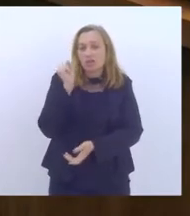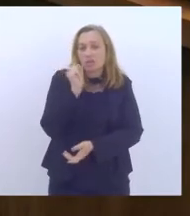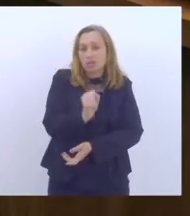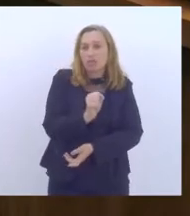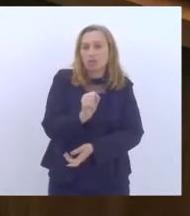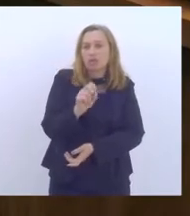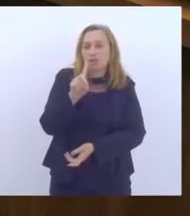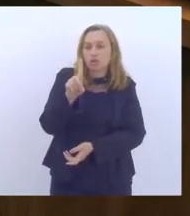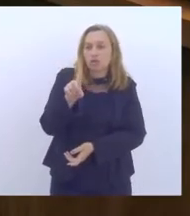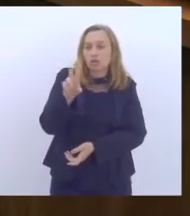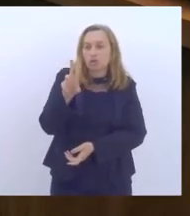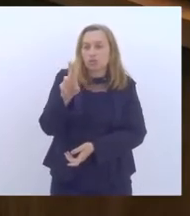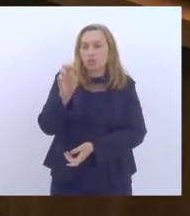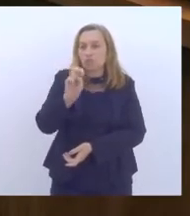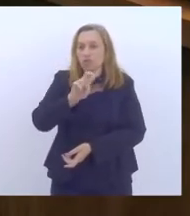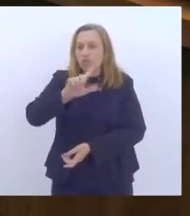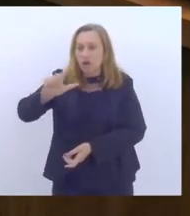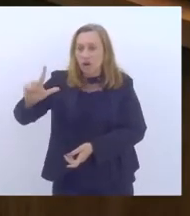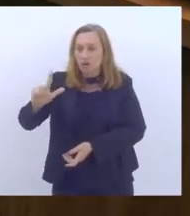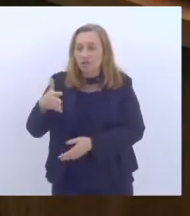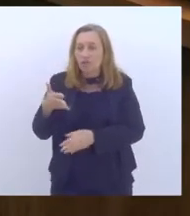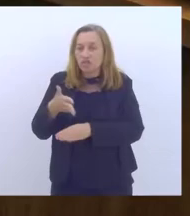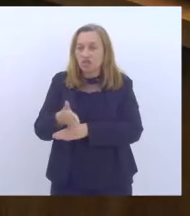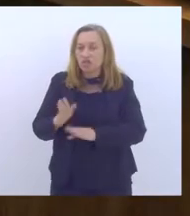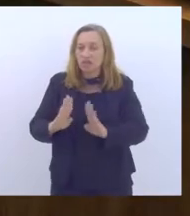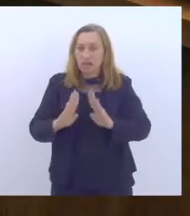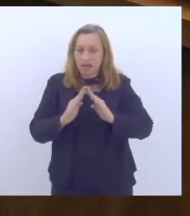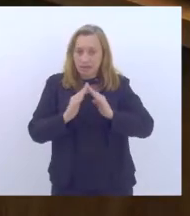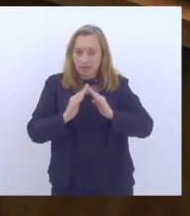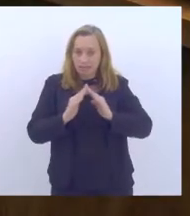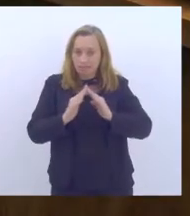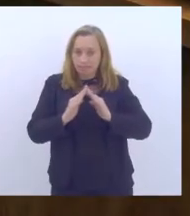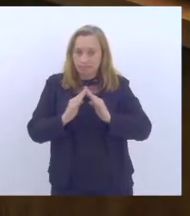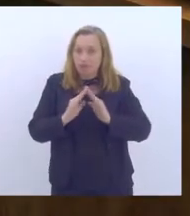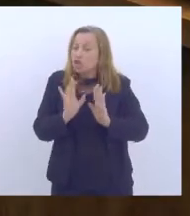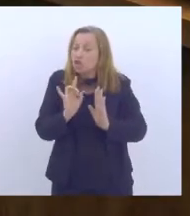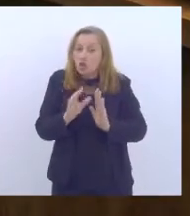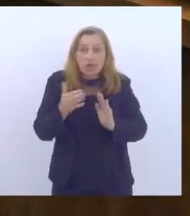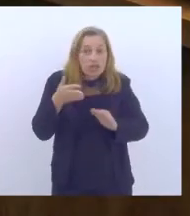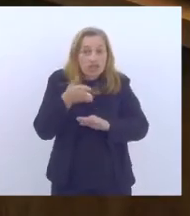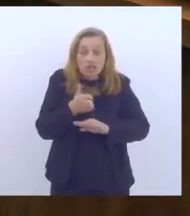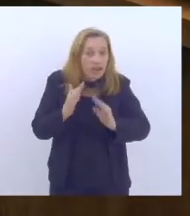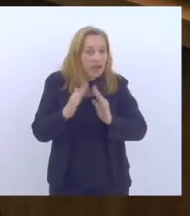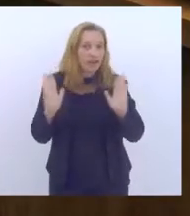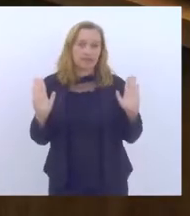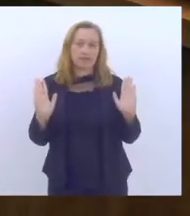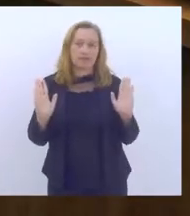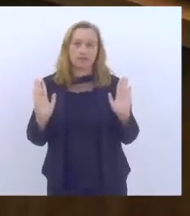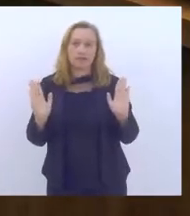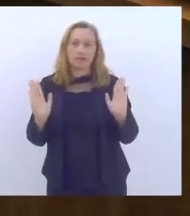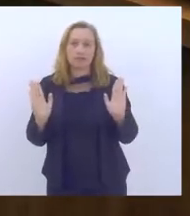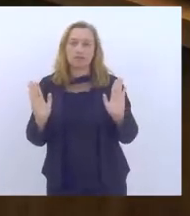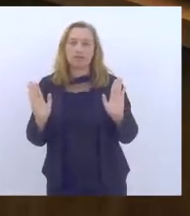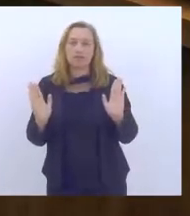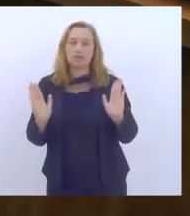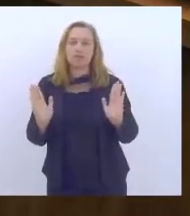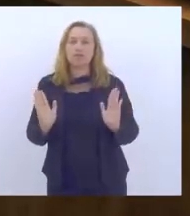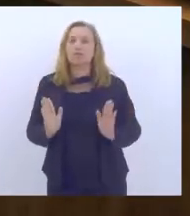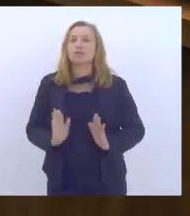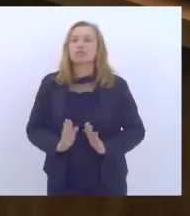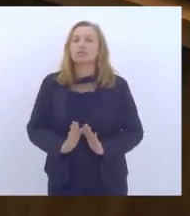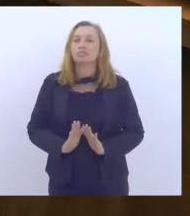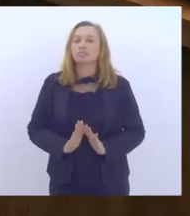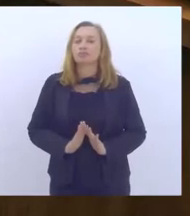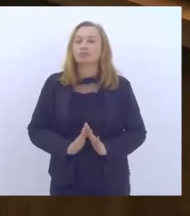Teófilo que estava chegando na sua casa Ele só queria chegar em casa isso